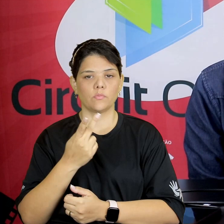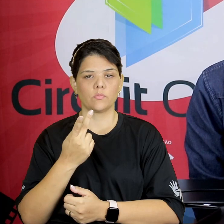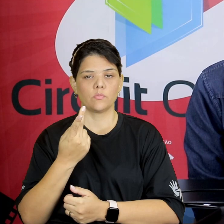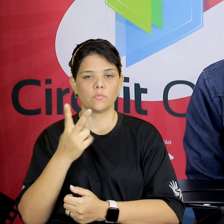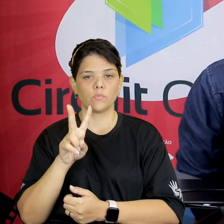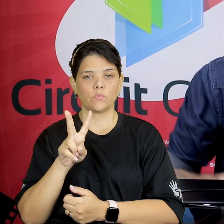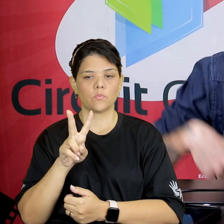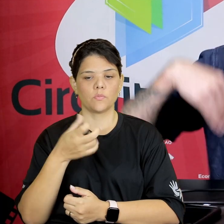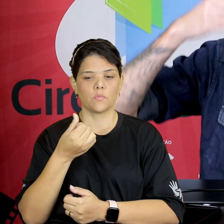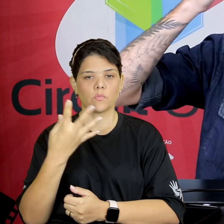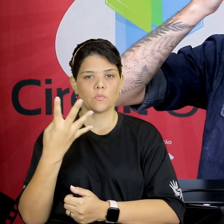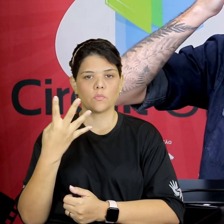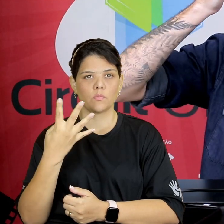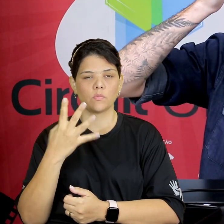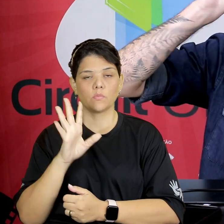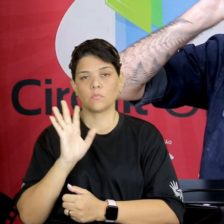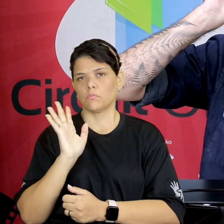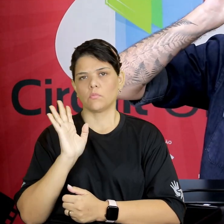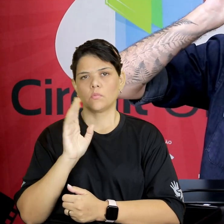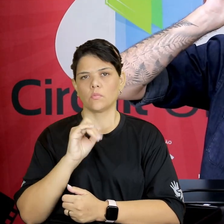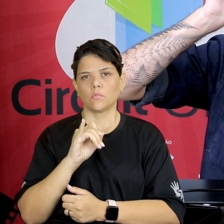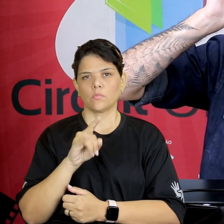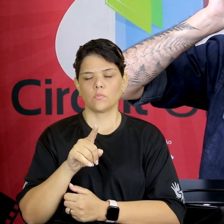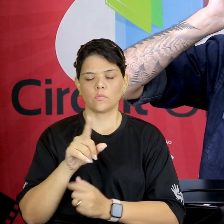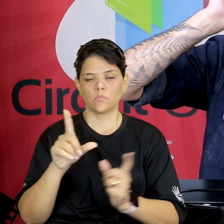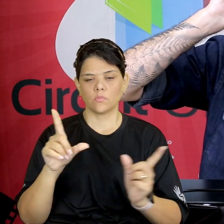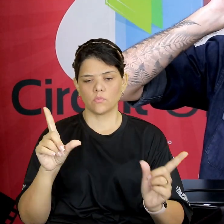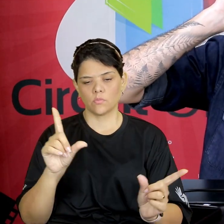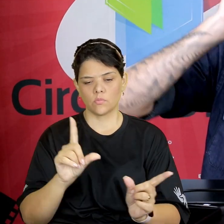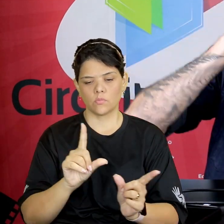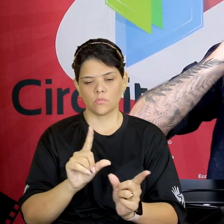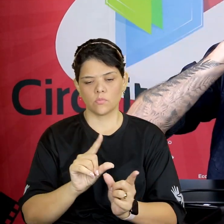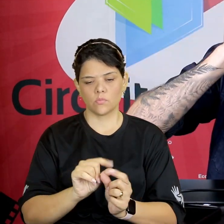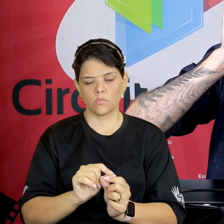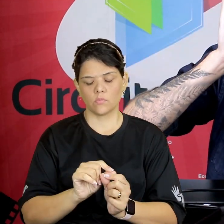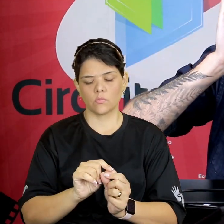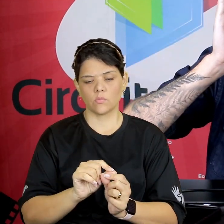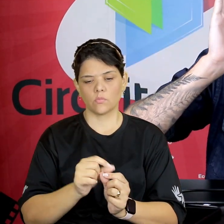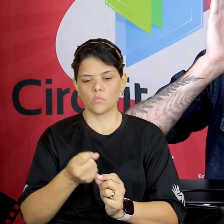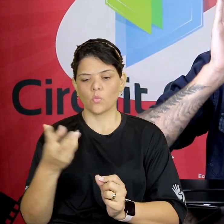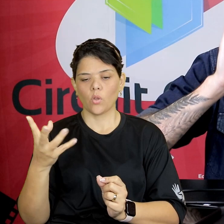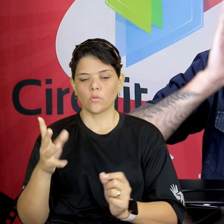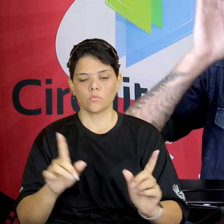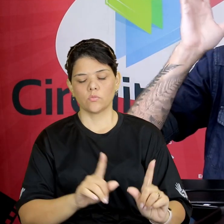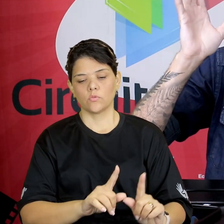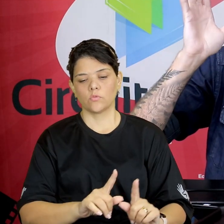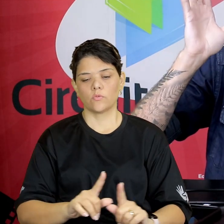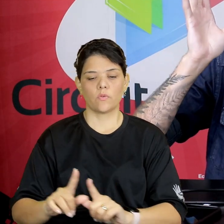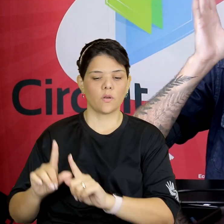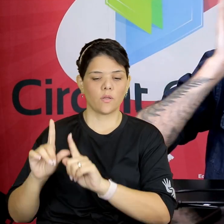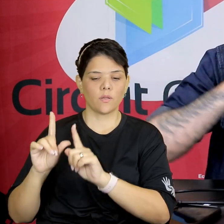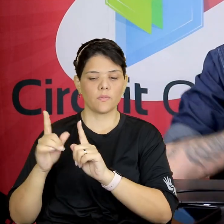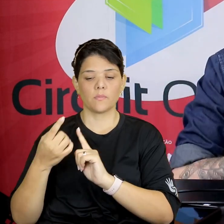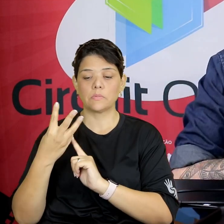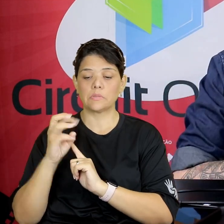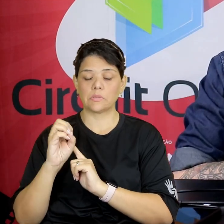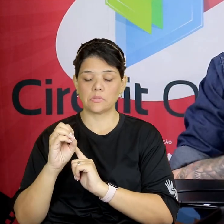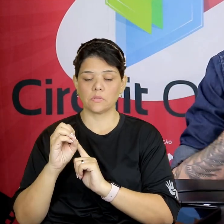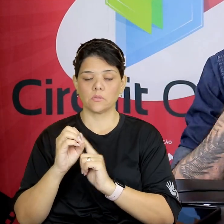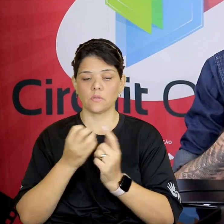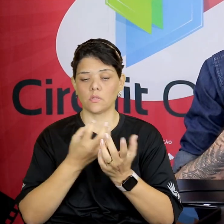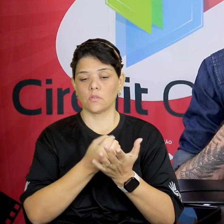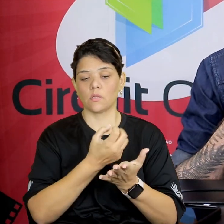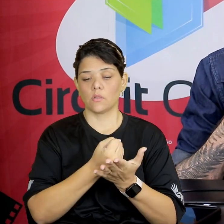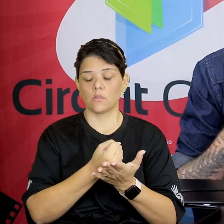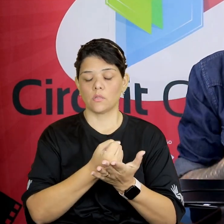Não, você diminuir a sua quantidade de frame, por exemplo, você gravou em 30 e renderizar em